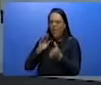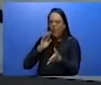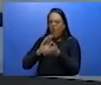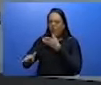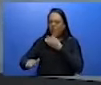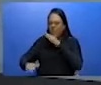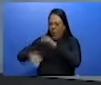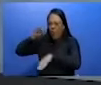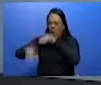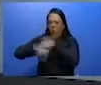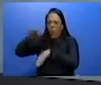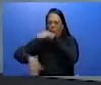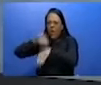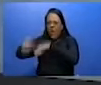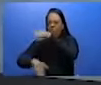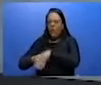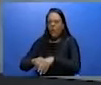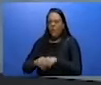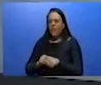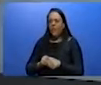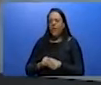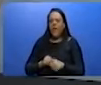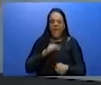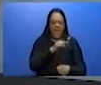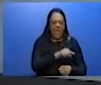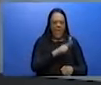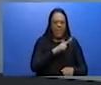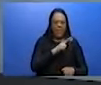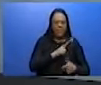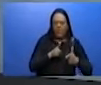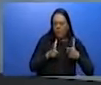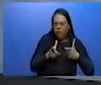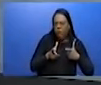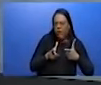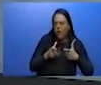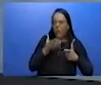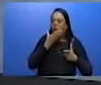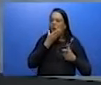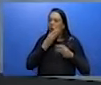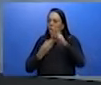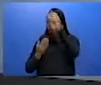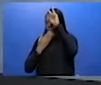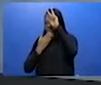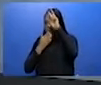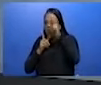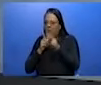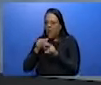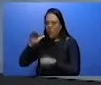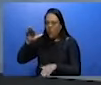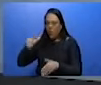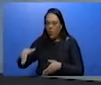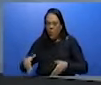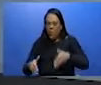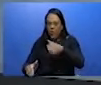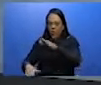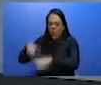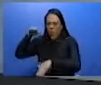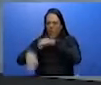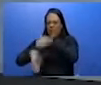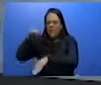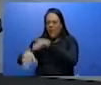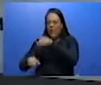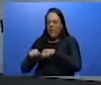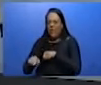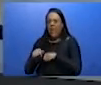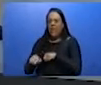davam conta deles, por causa das armas, eles entravam no rio e nadavam. Então ninguém matava os goitacás. Eles